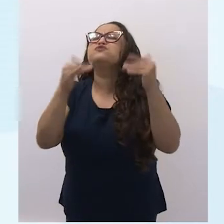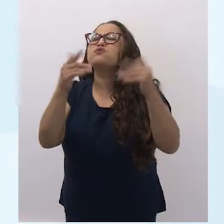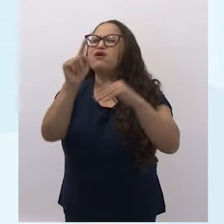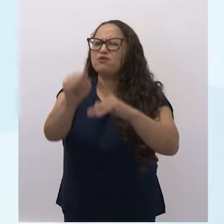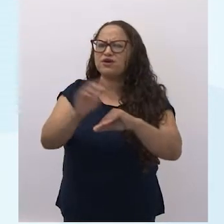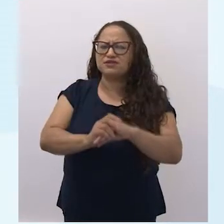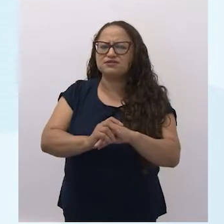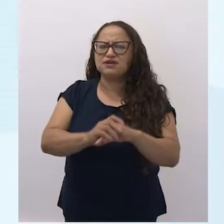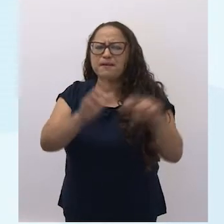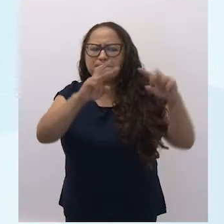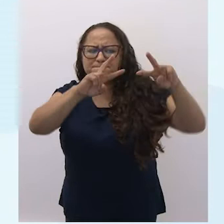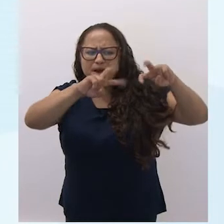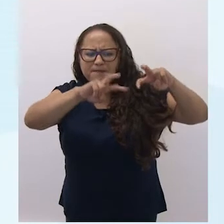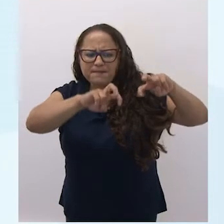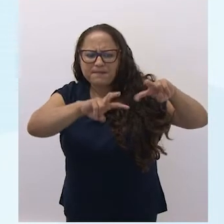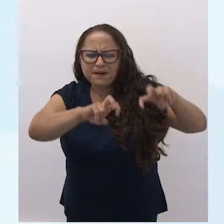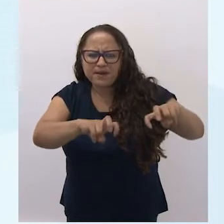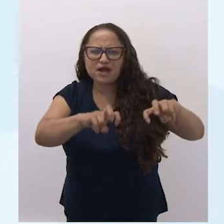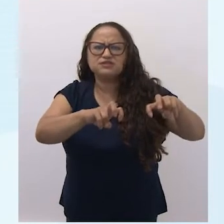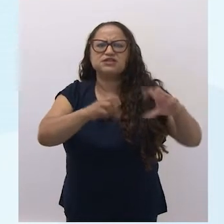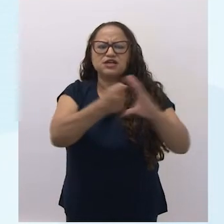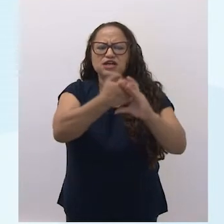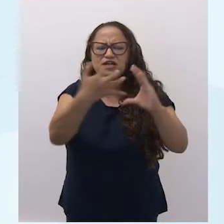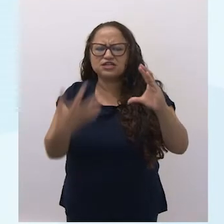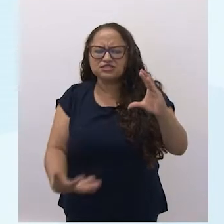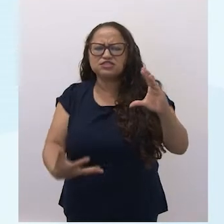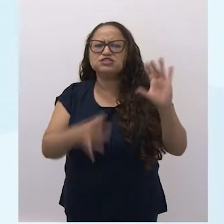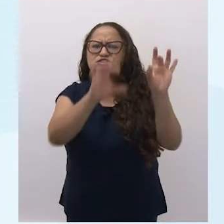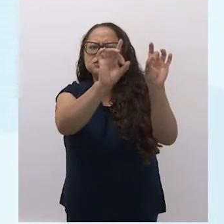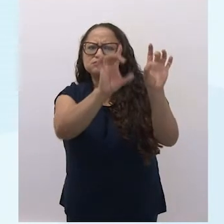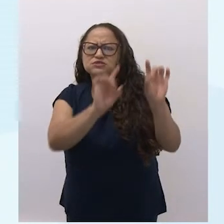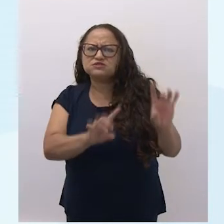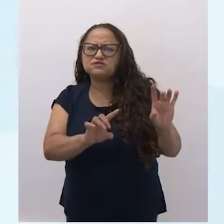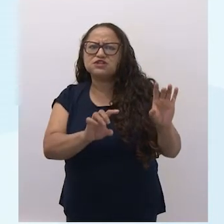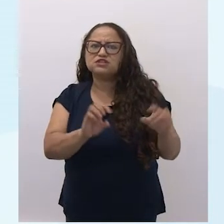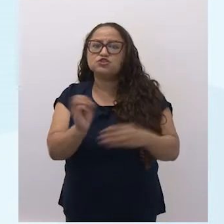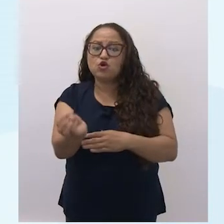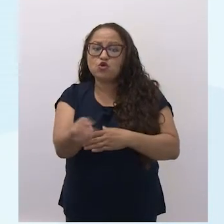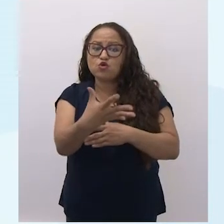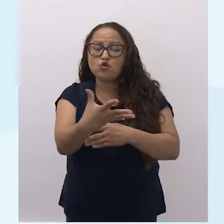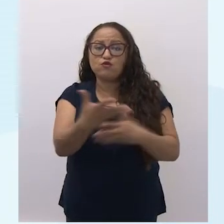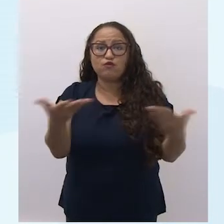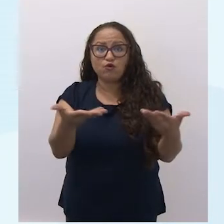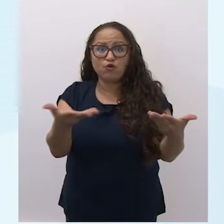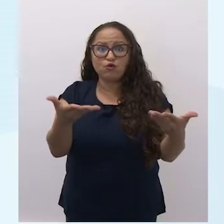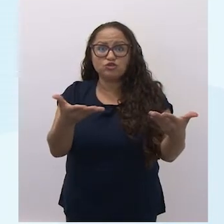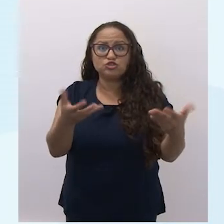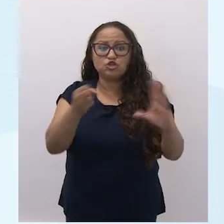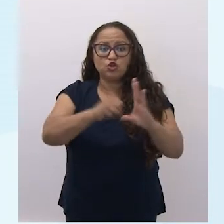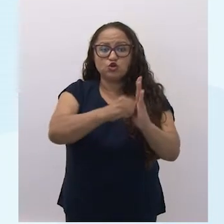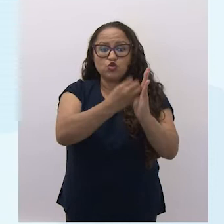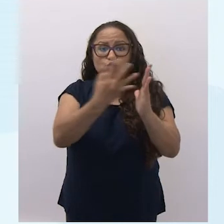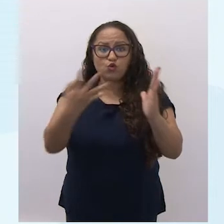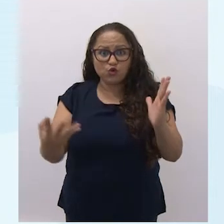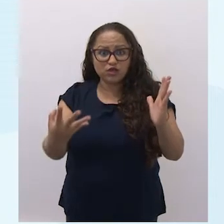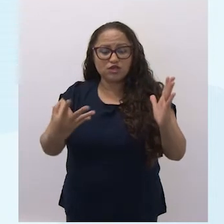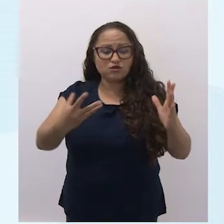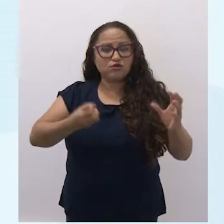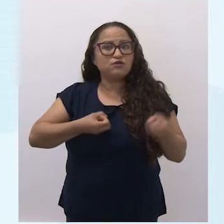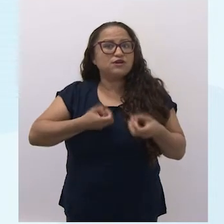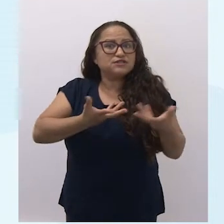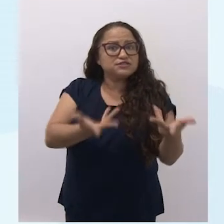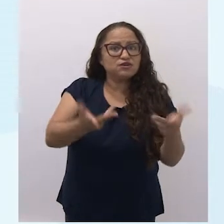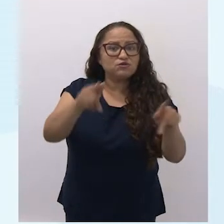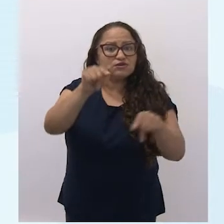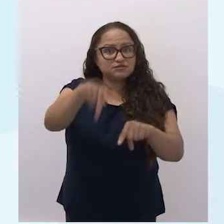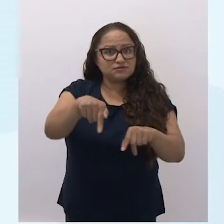principais características, especificidades e inovações do currículo em ação para o ensino fundamental anos